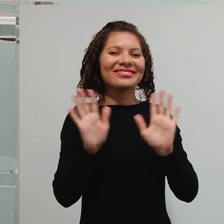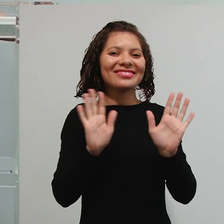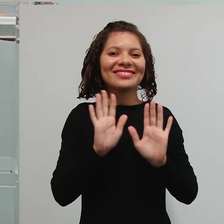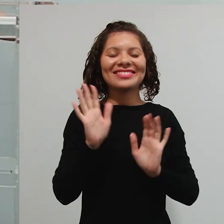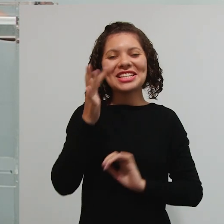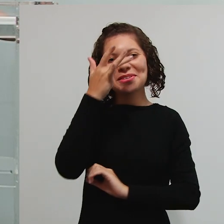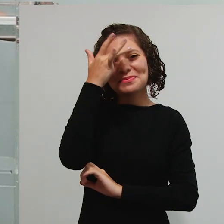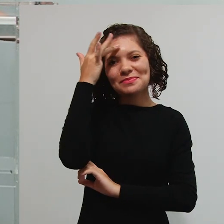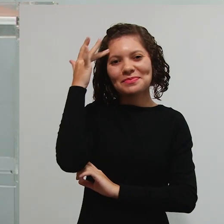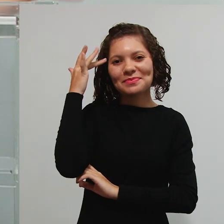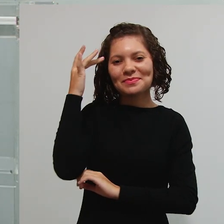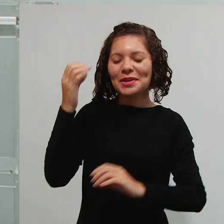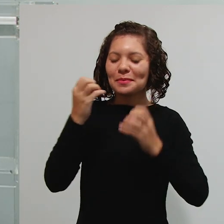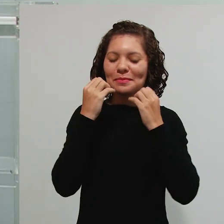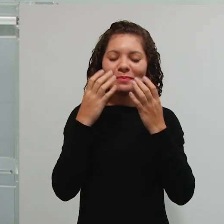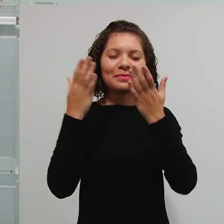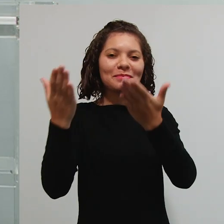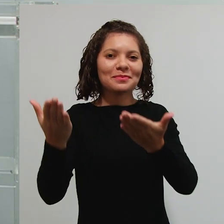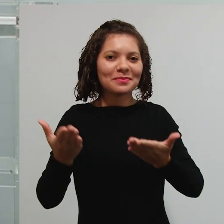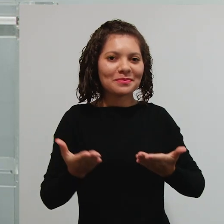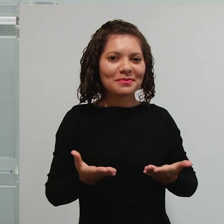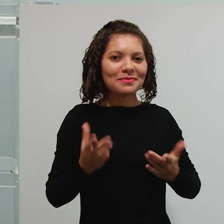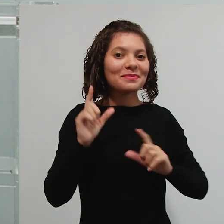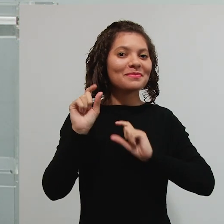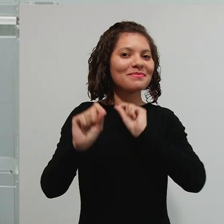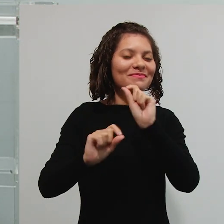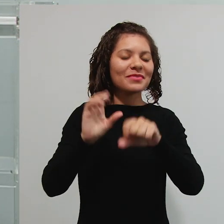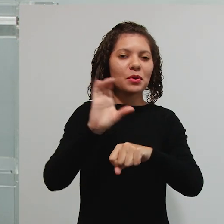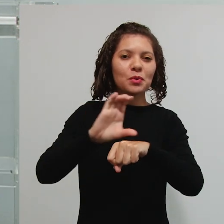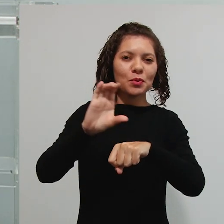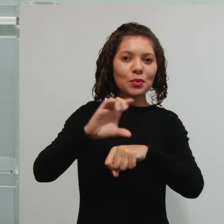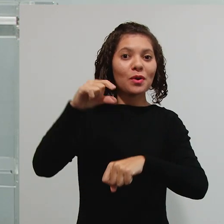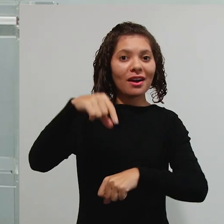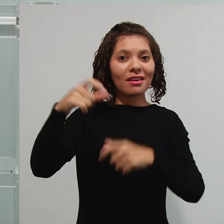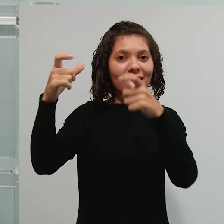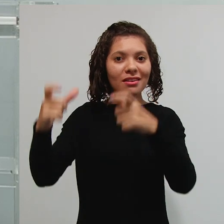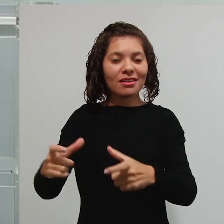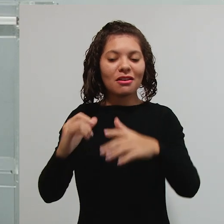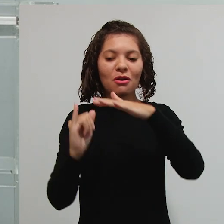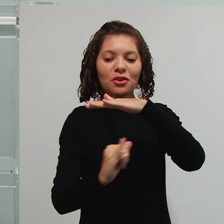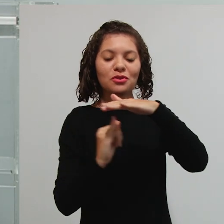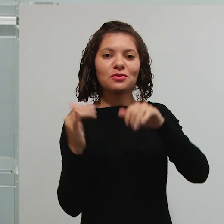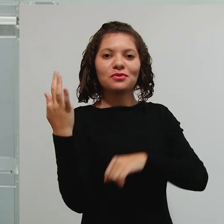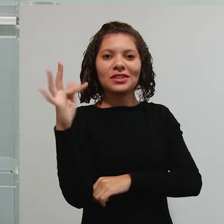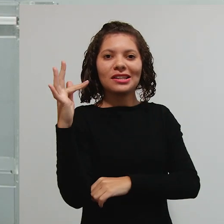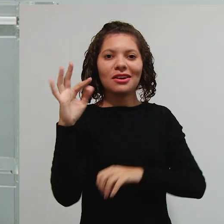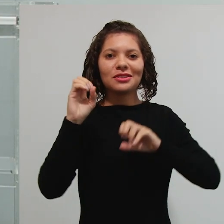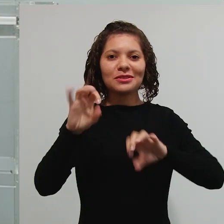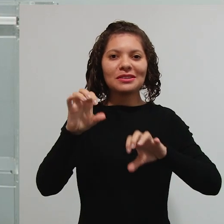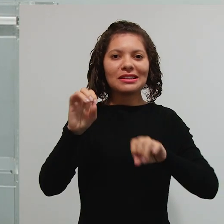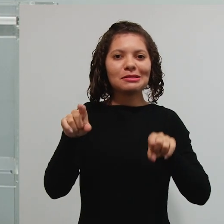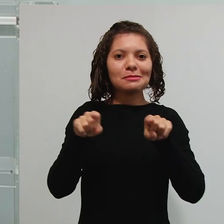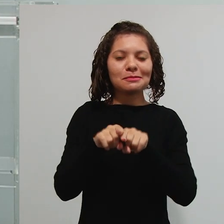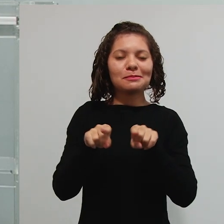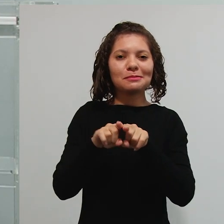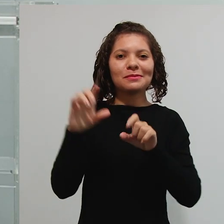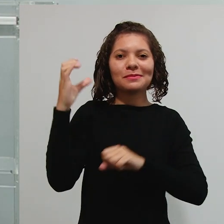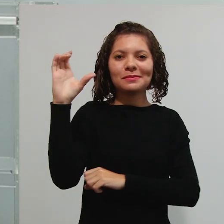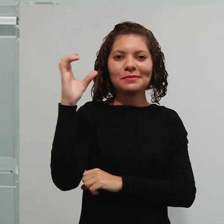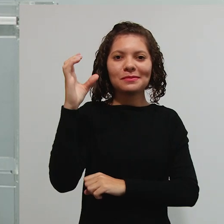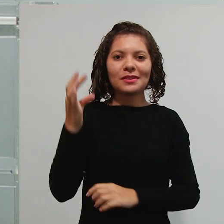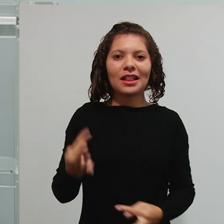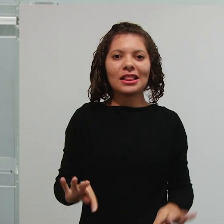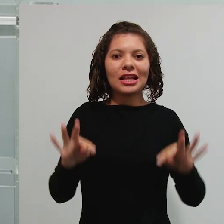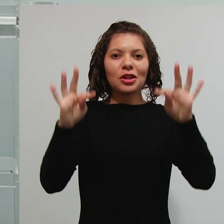Saudações, pessoas! Sejam bem-vindos aos cursos do Instituto Federal de Educação, Ciência e Tecnologia